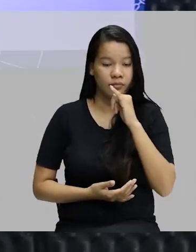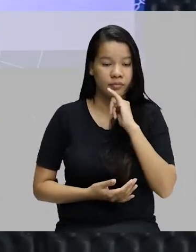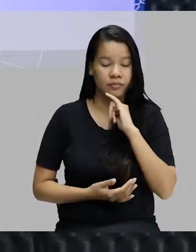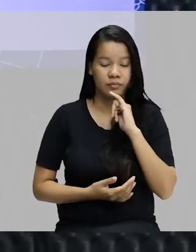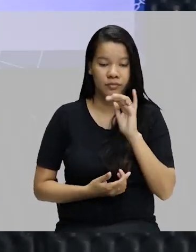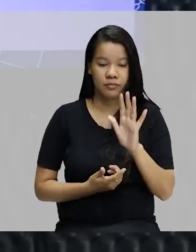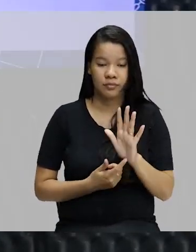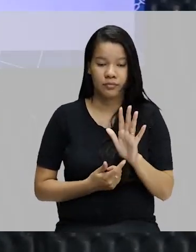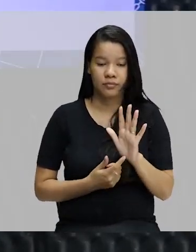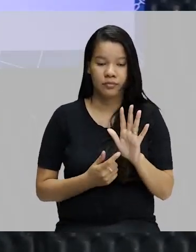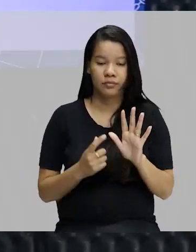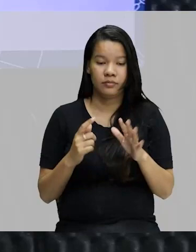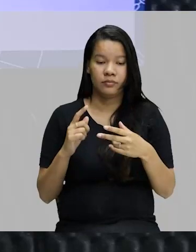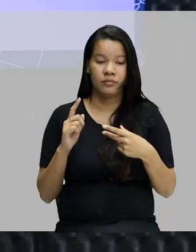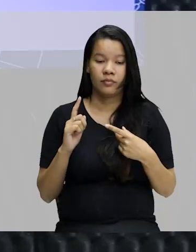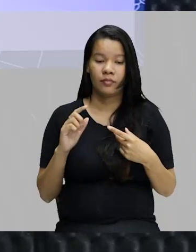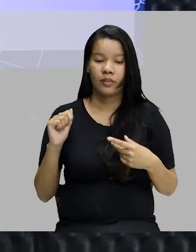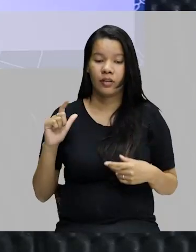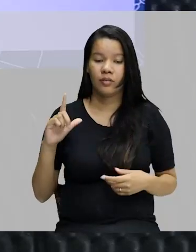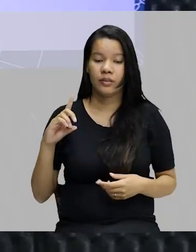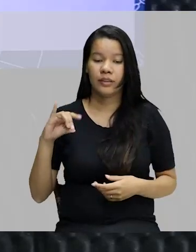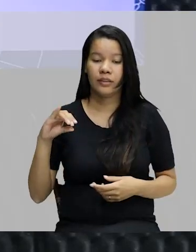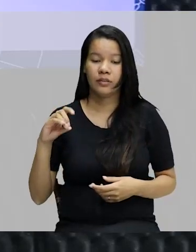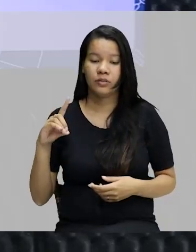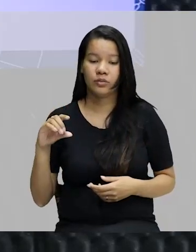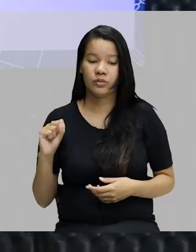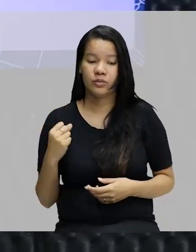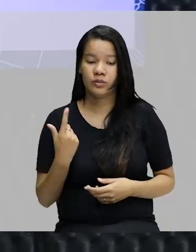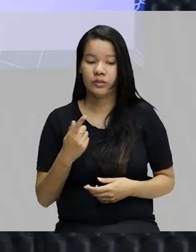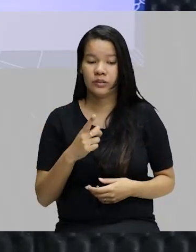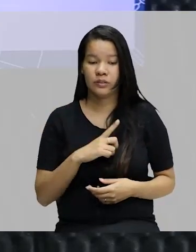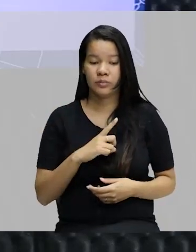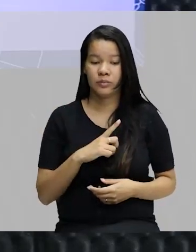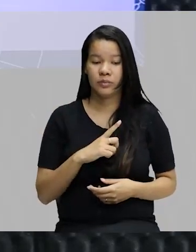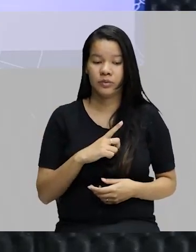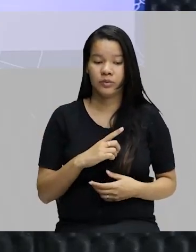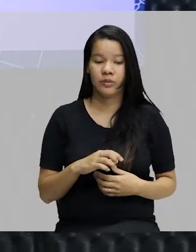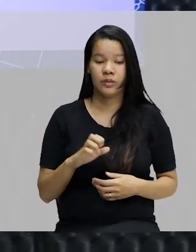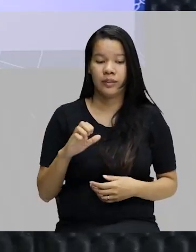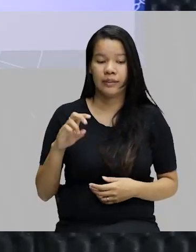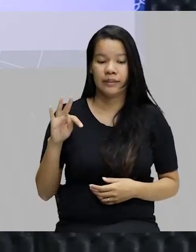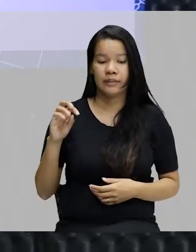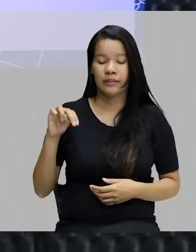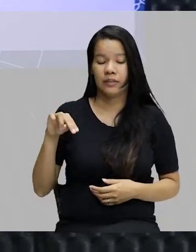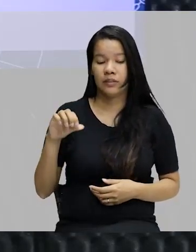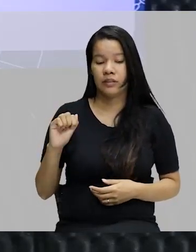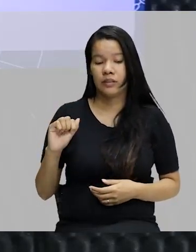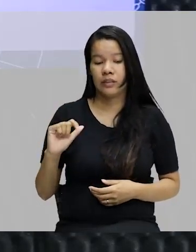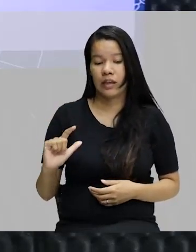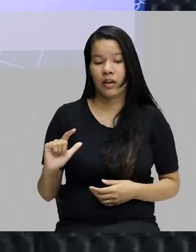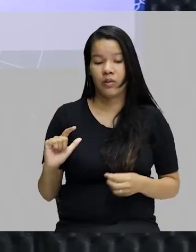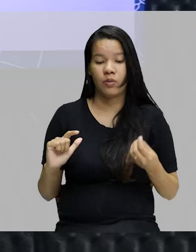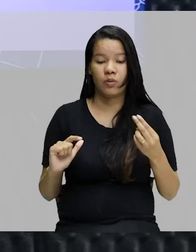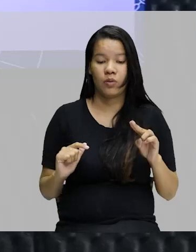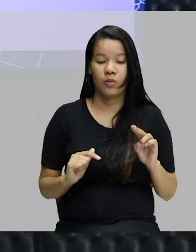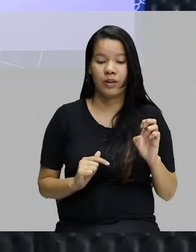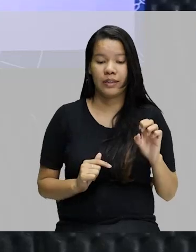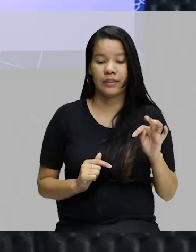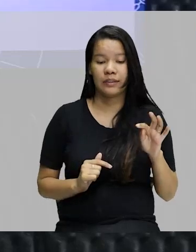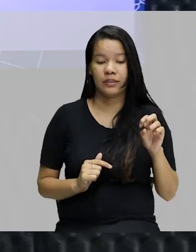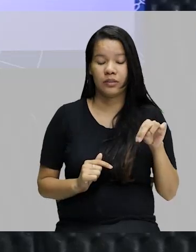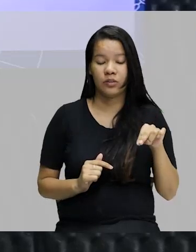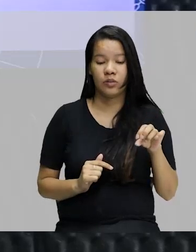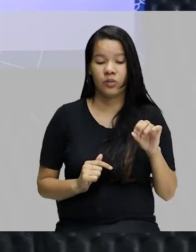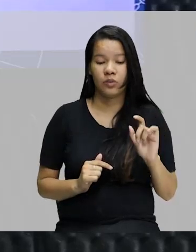caso de aldeídos, nós temos aqui o etanol, terminação al vai caracterizar o